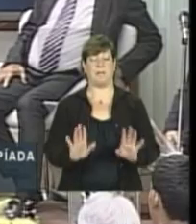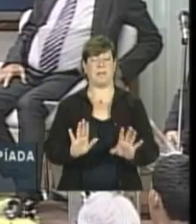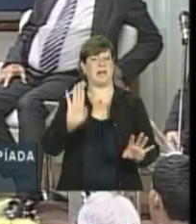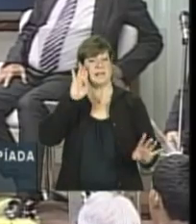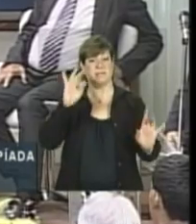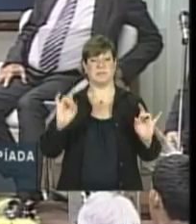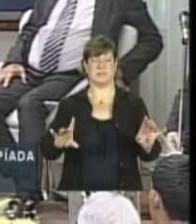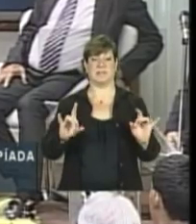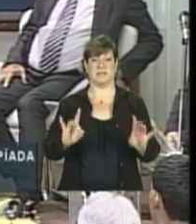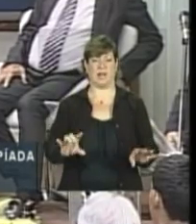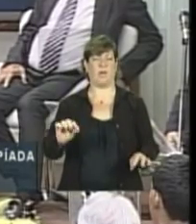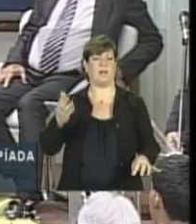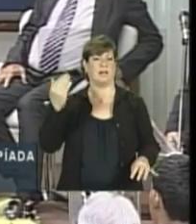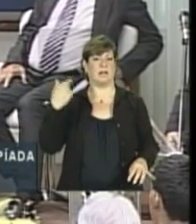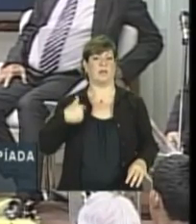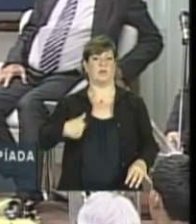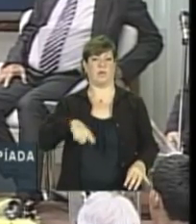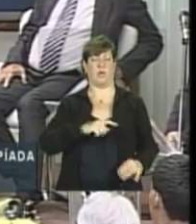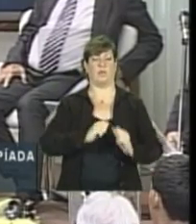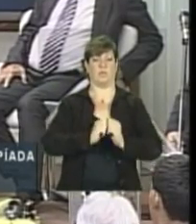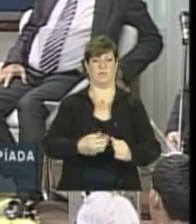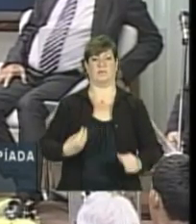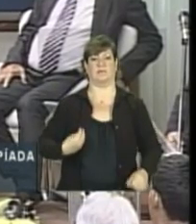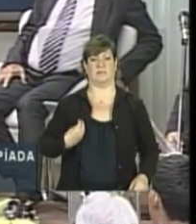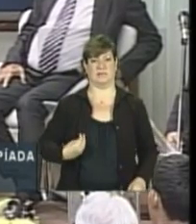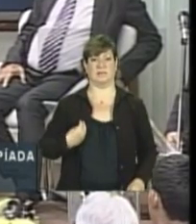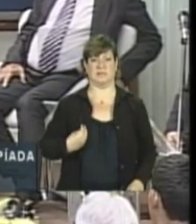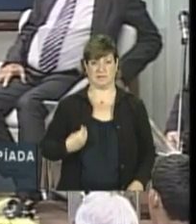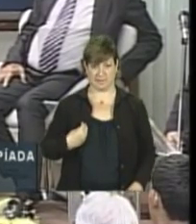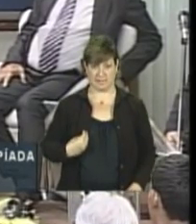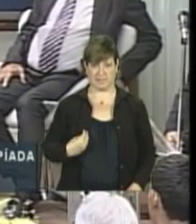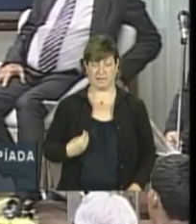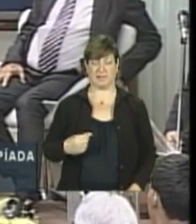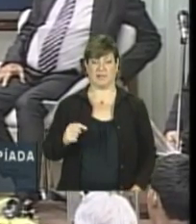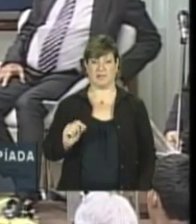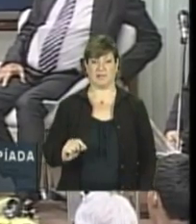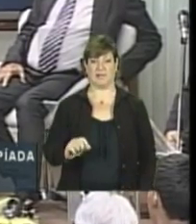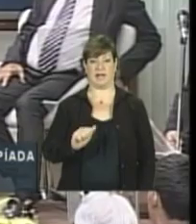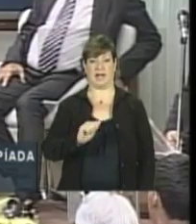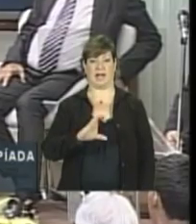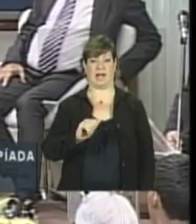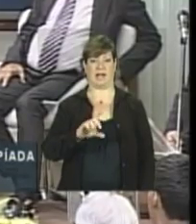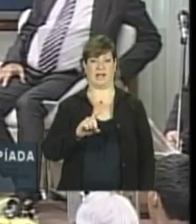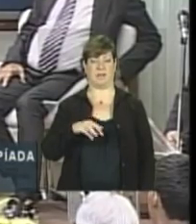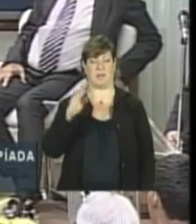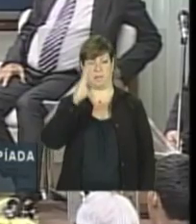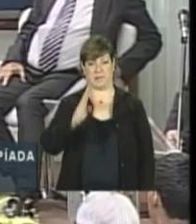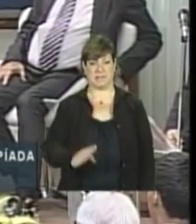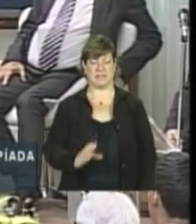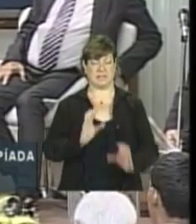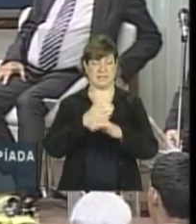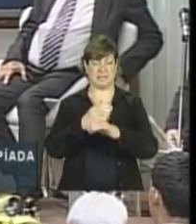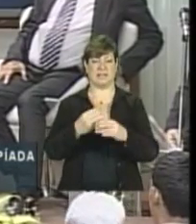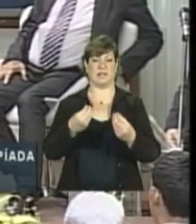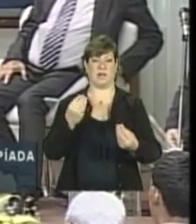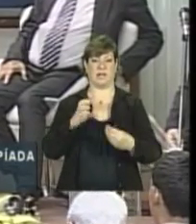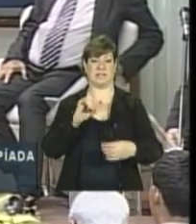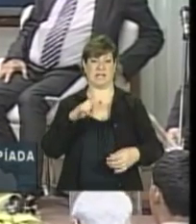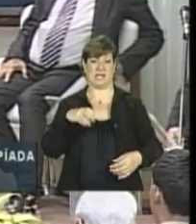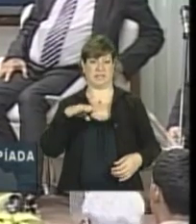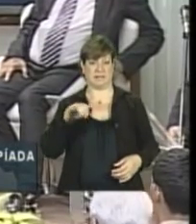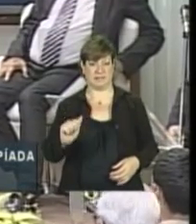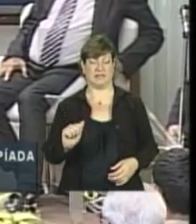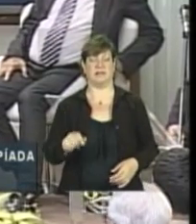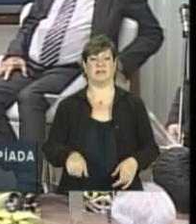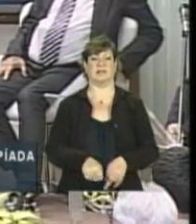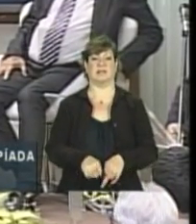tempos que nós convivemos, ele como presidente da SBP, da Academia Brasileira de Ciência, eu como presidente da SBPC,